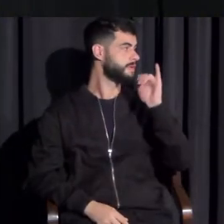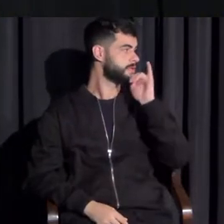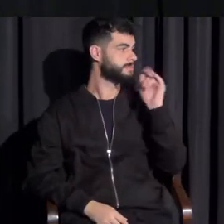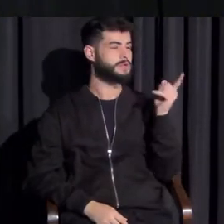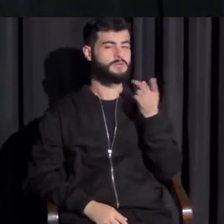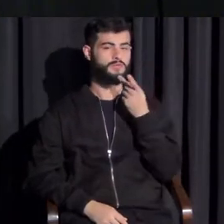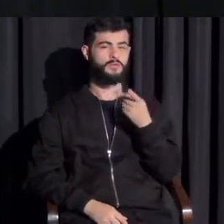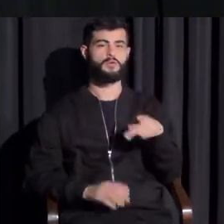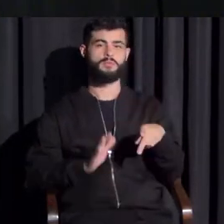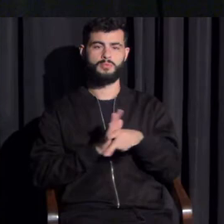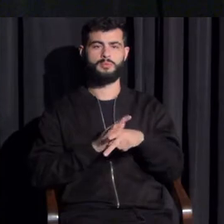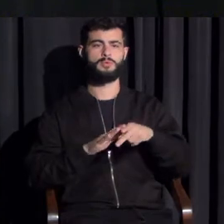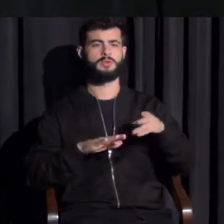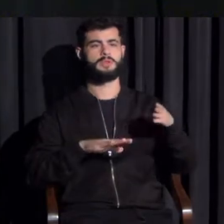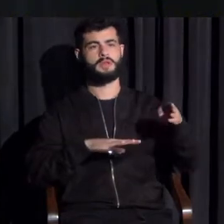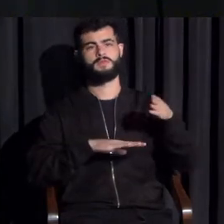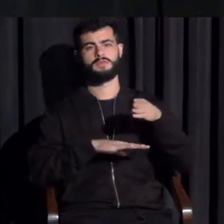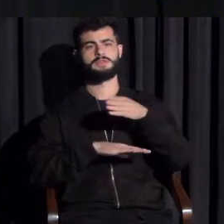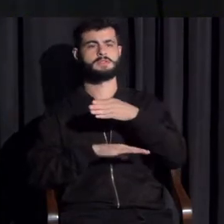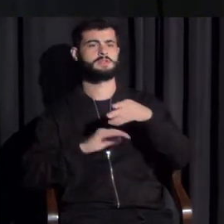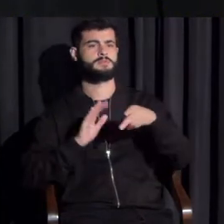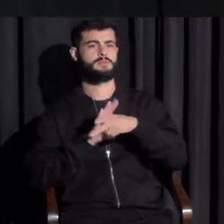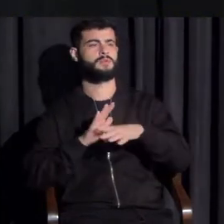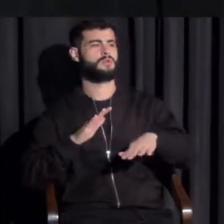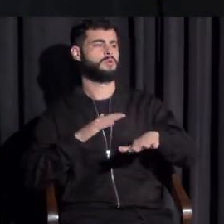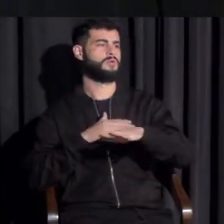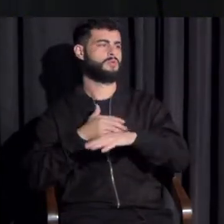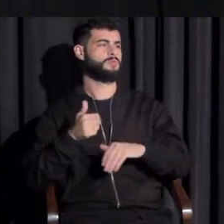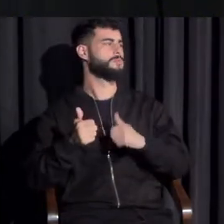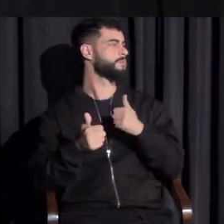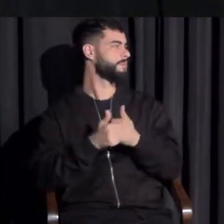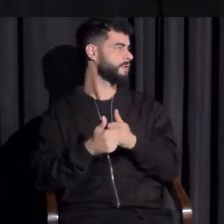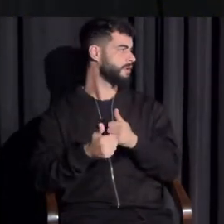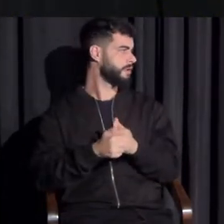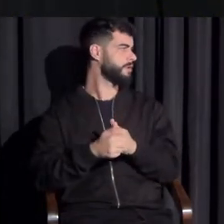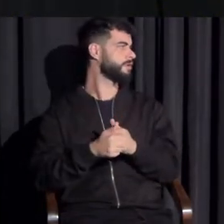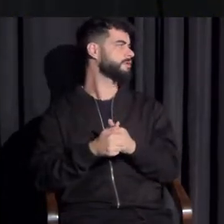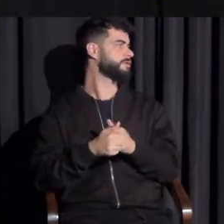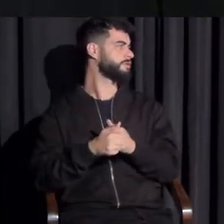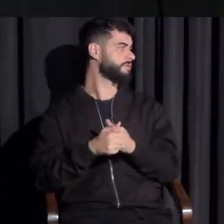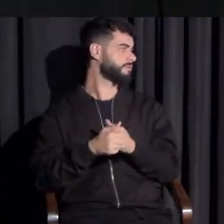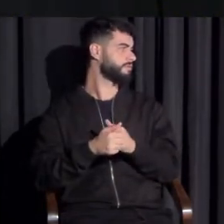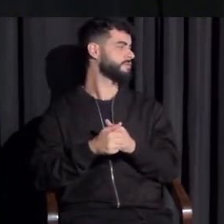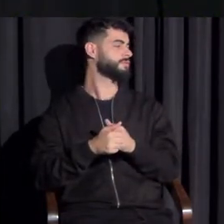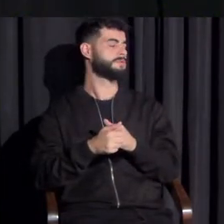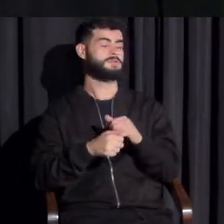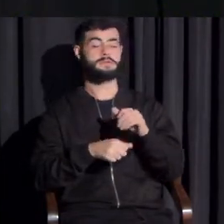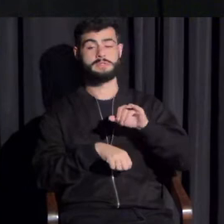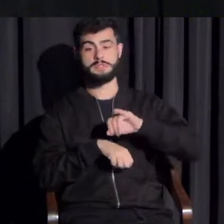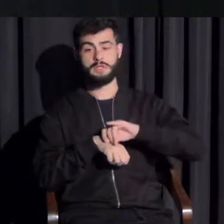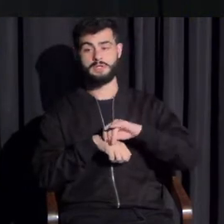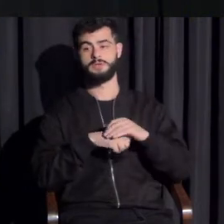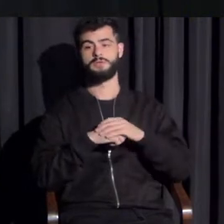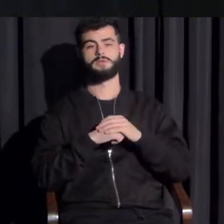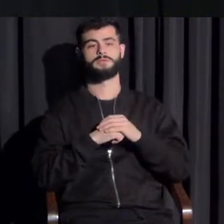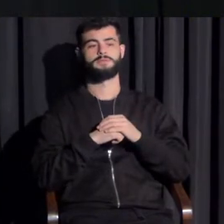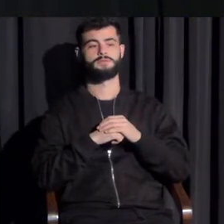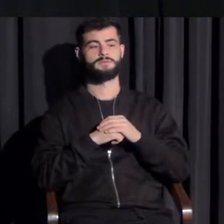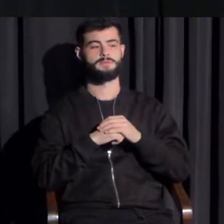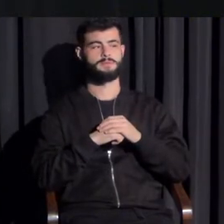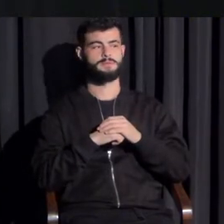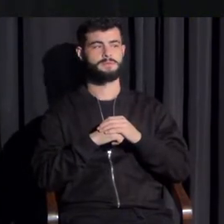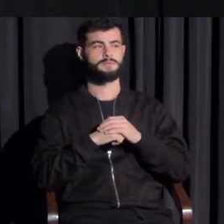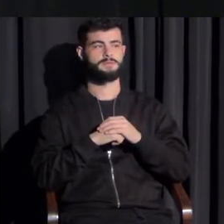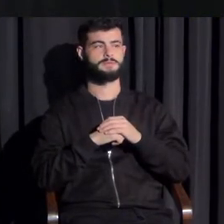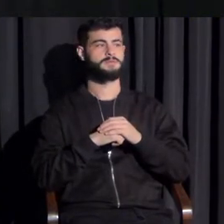território das travessias, que está ali na região central e tudo mais, né? Ou aqui, né, na verdade, pertinho, incluindo a EMEI, que está aqui ao lado, né?